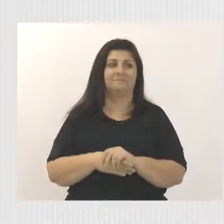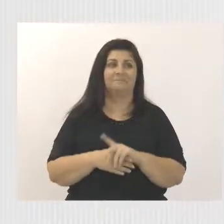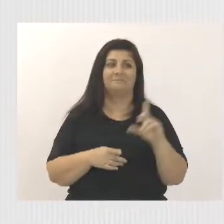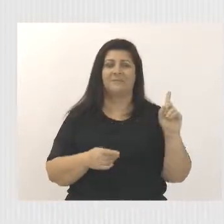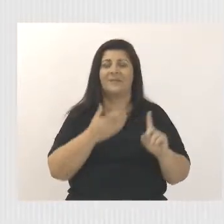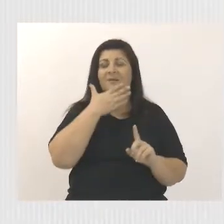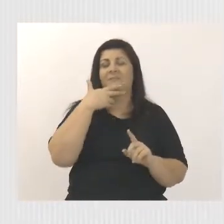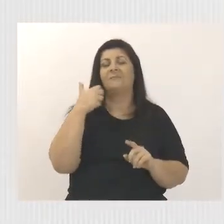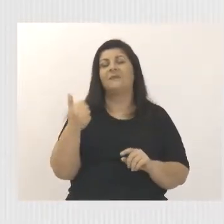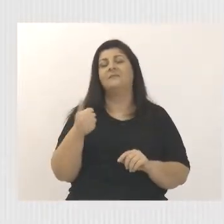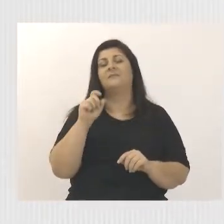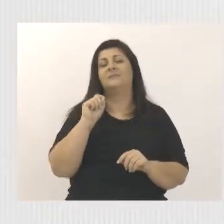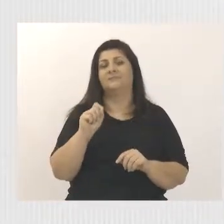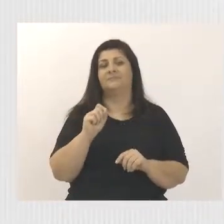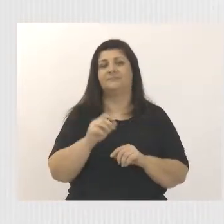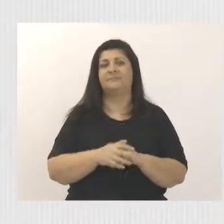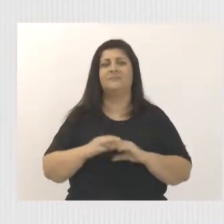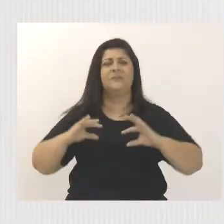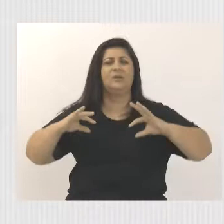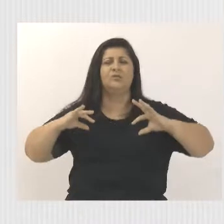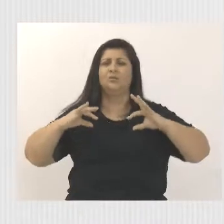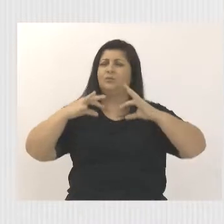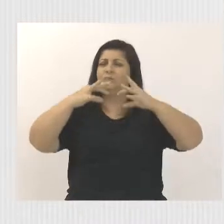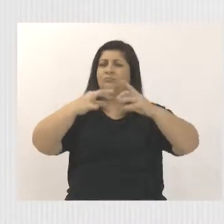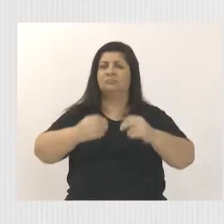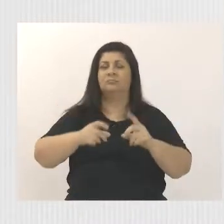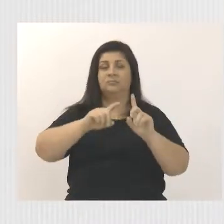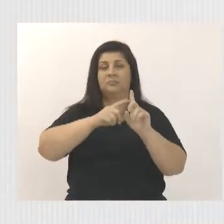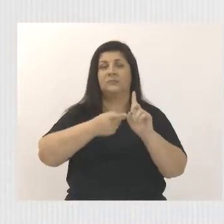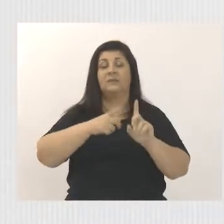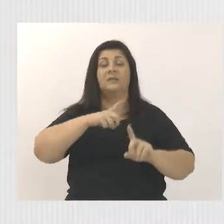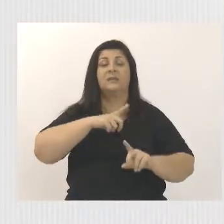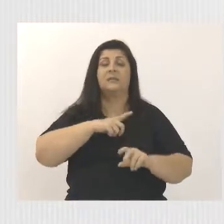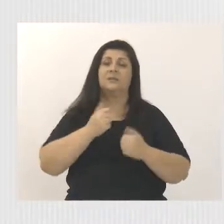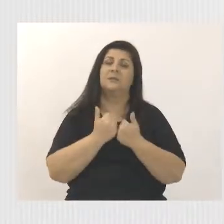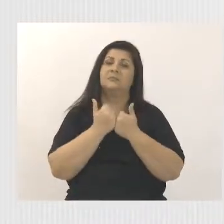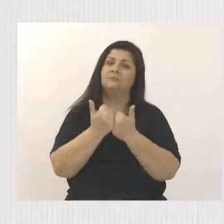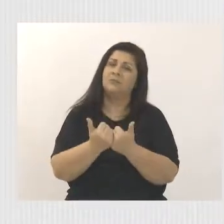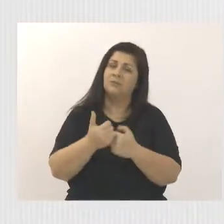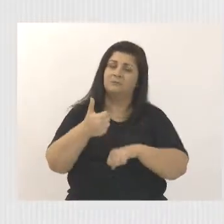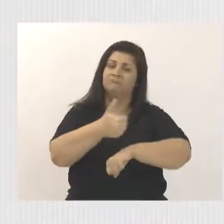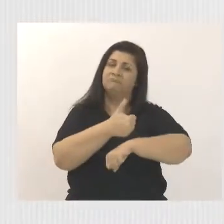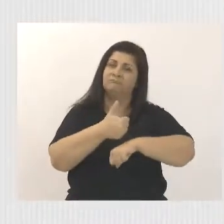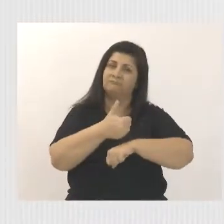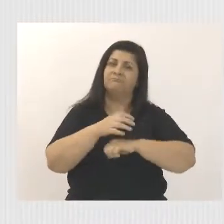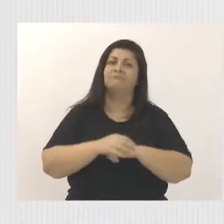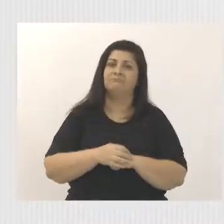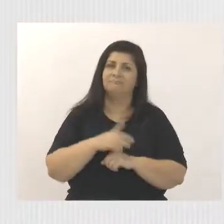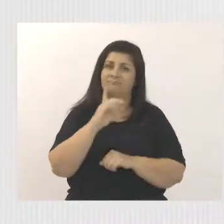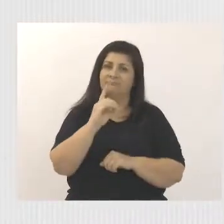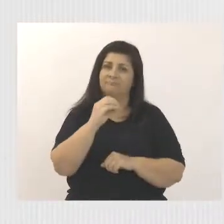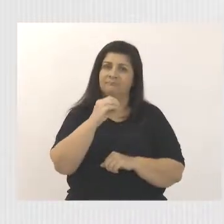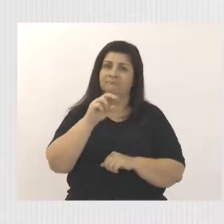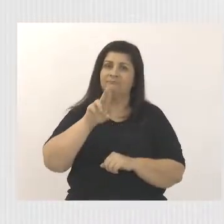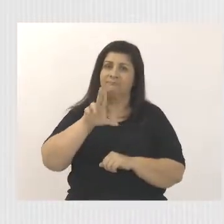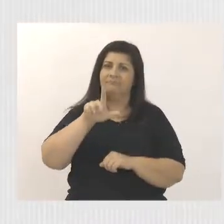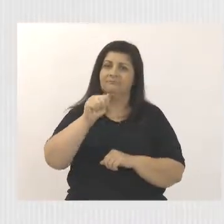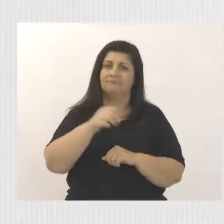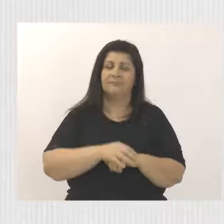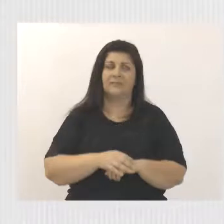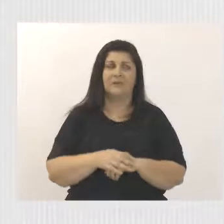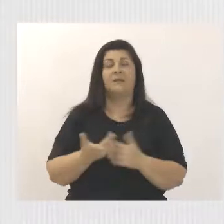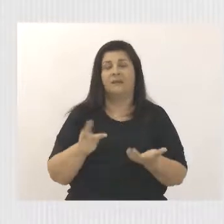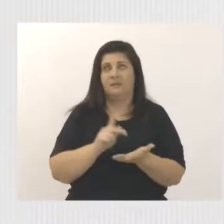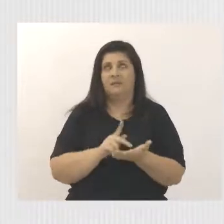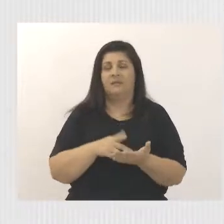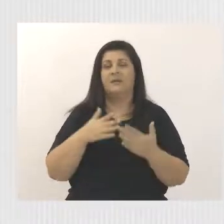melhor mesmo seria que todas as grávidas pudessem contar com o apoio dessa profissional aí, a doula. Realmente, a calma é